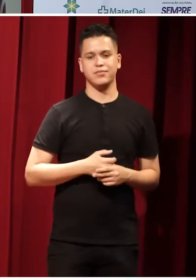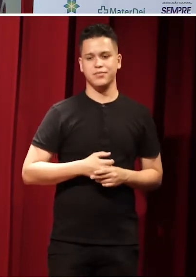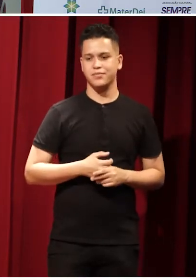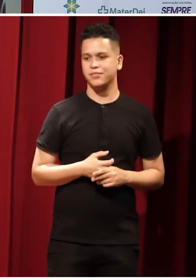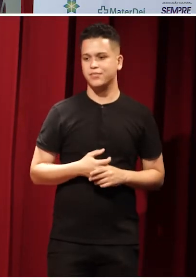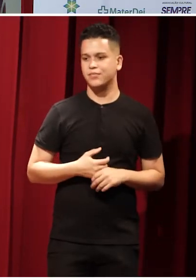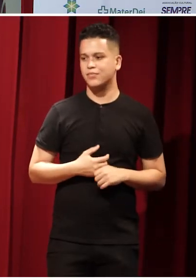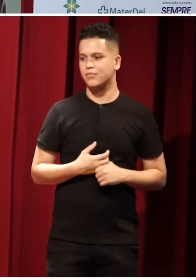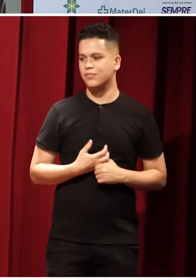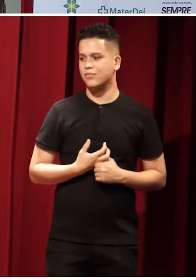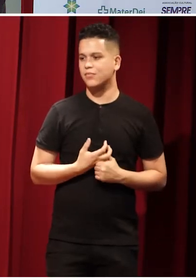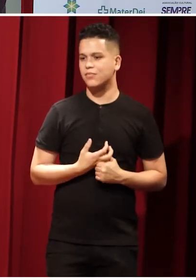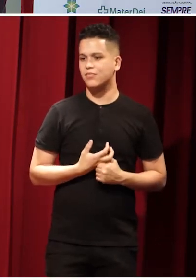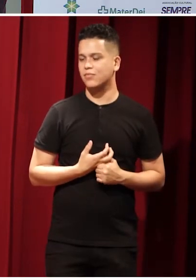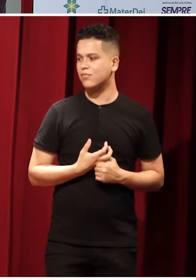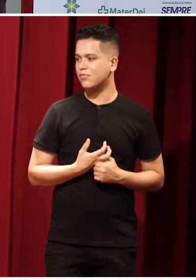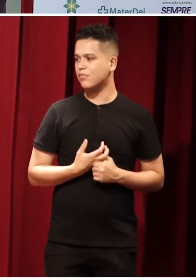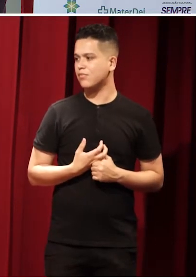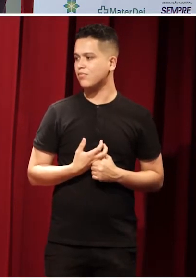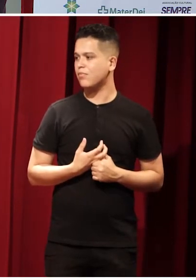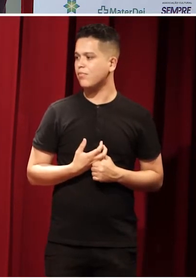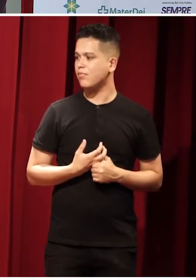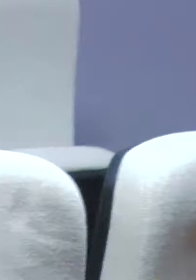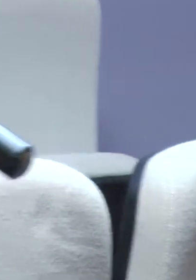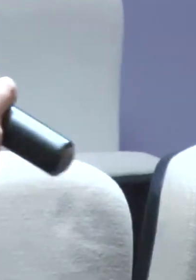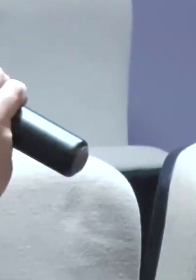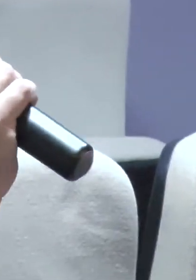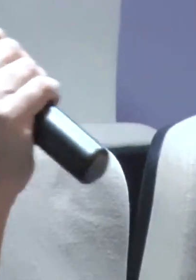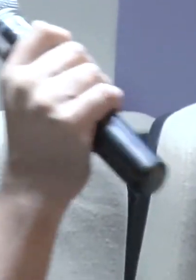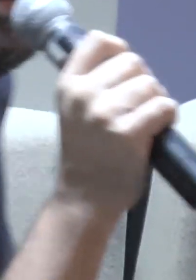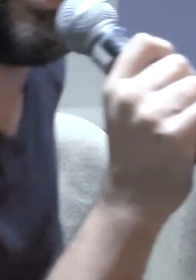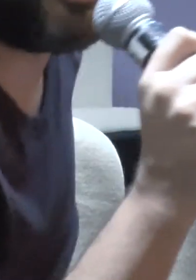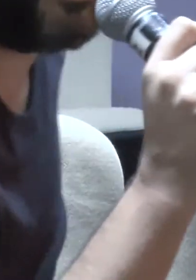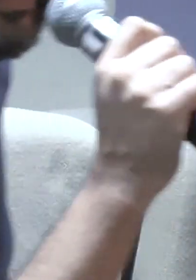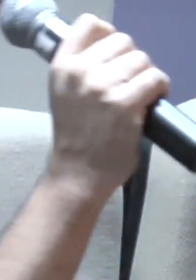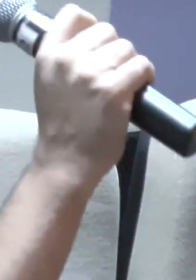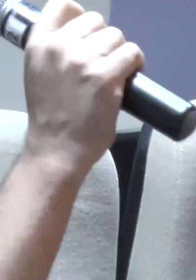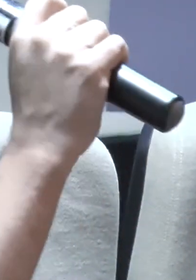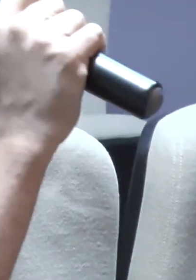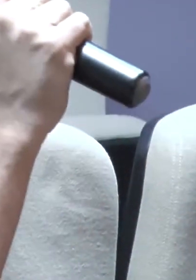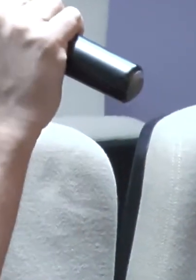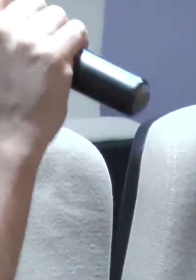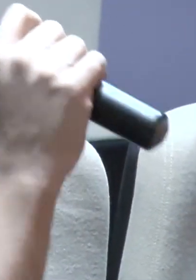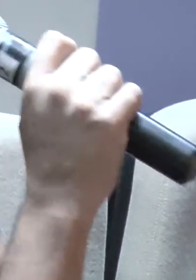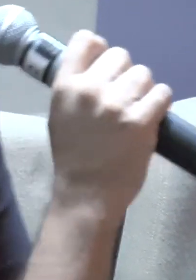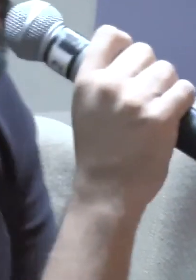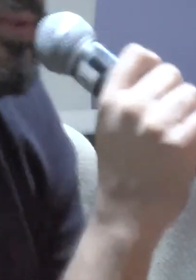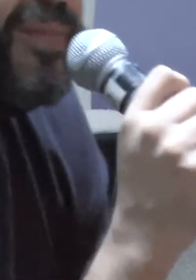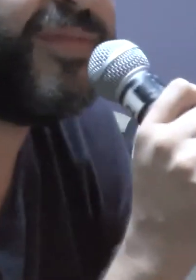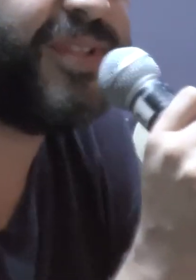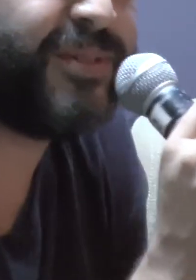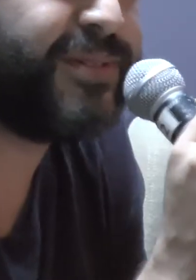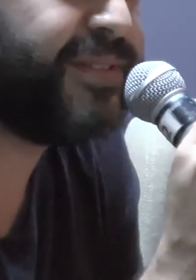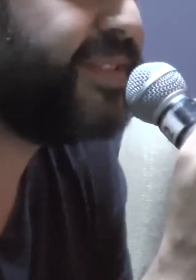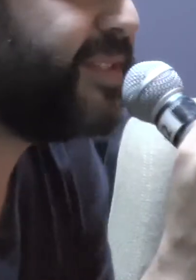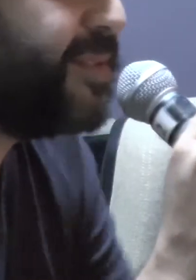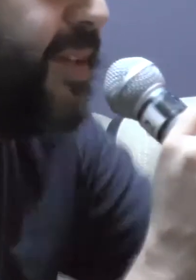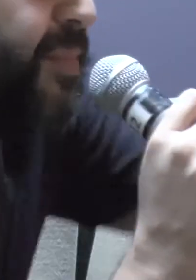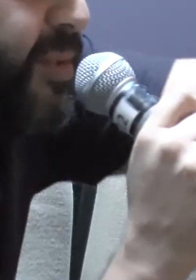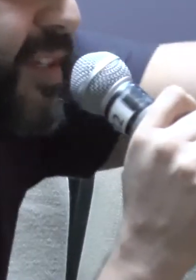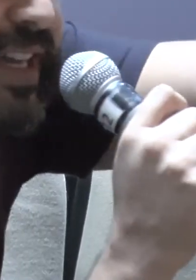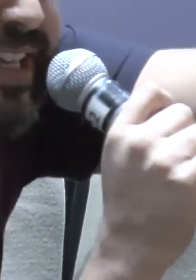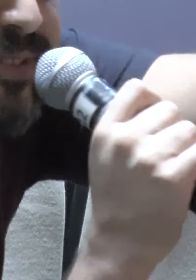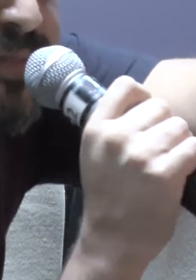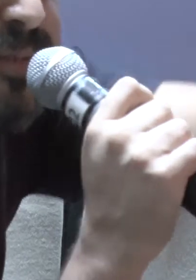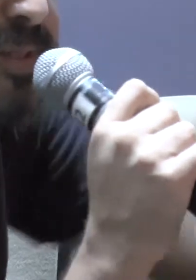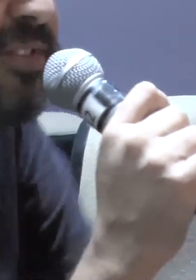se prepara para fazer perguntas. Um homem faz uma pergunta. Bom, boa noite. Meu nome é Vitor, sou